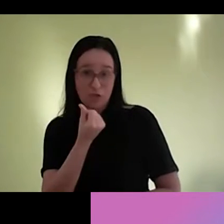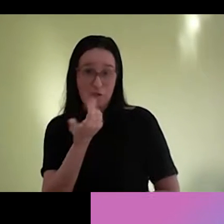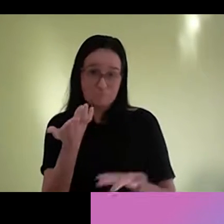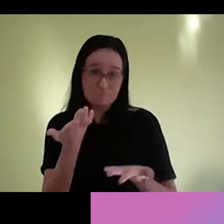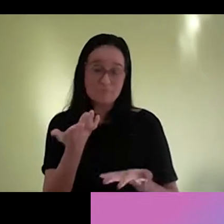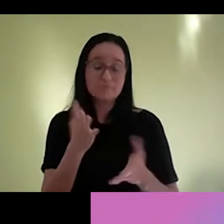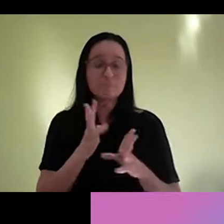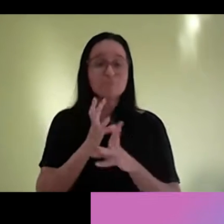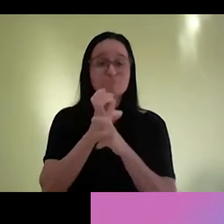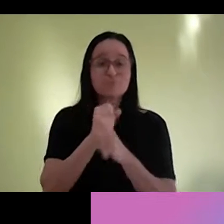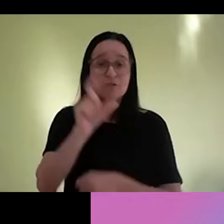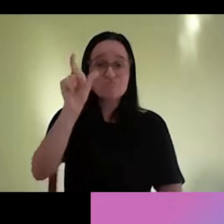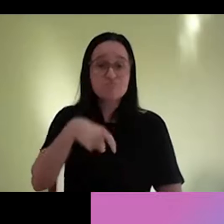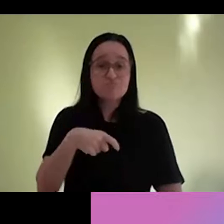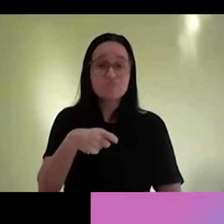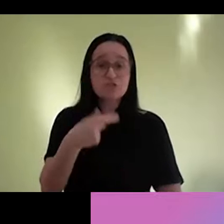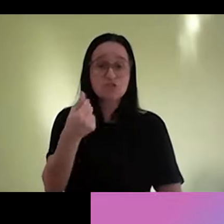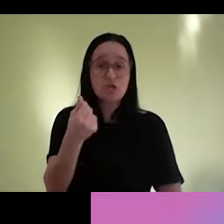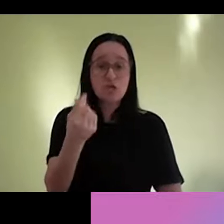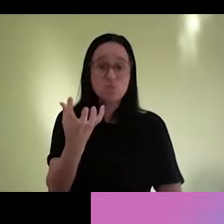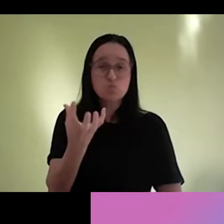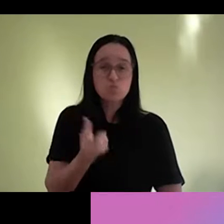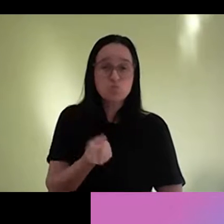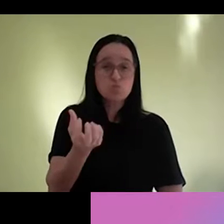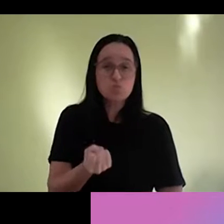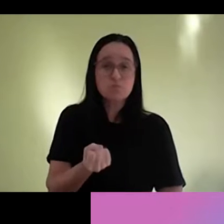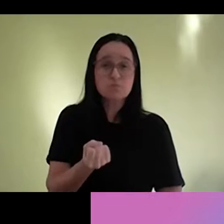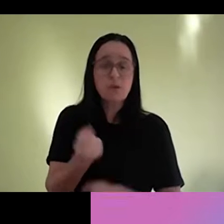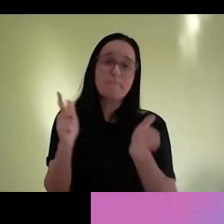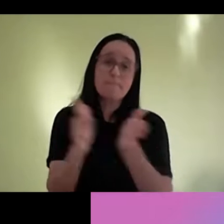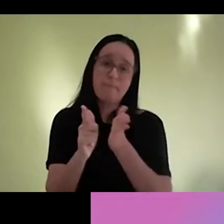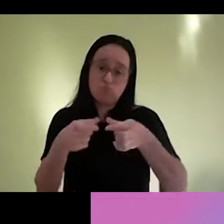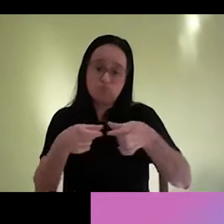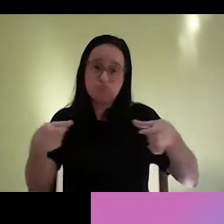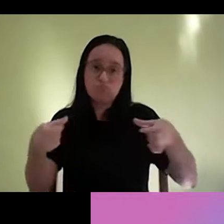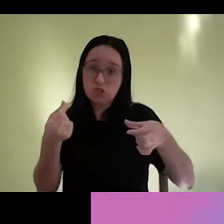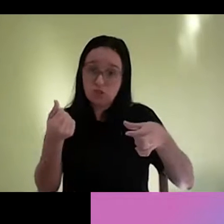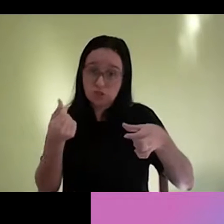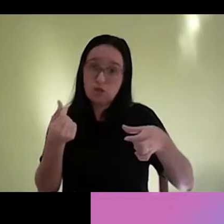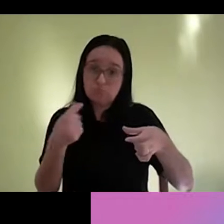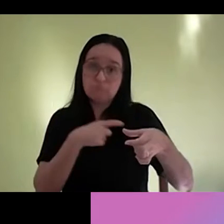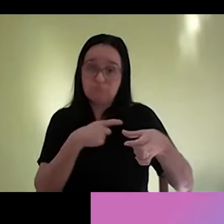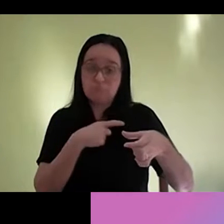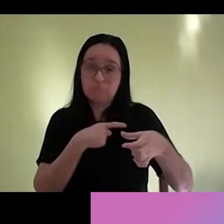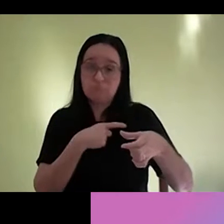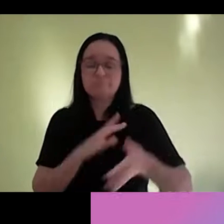e saca aquele dinheiro, você recebe o dinheiro papel, que é o dinheiro controlado do seu país. A criptomoeda não